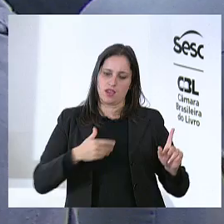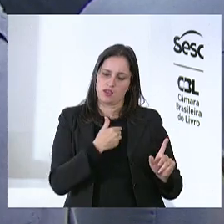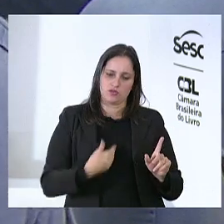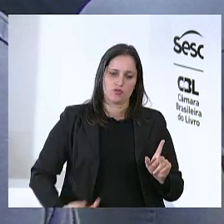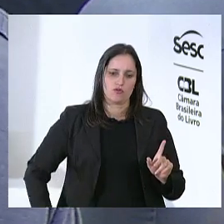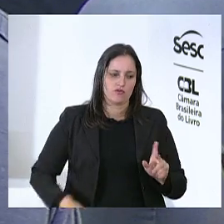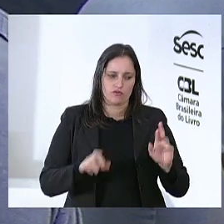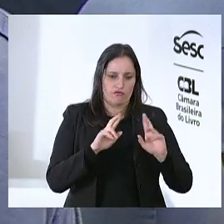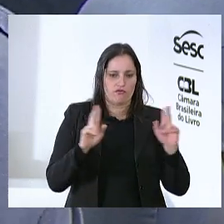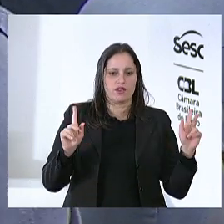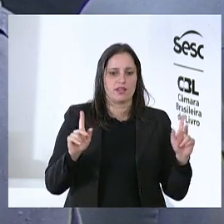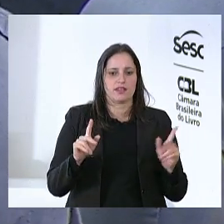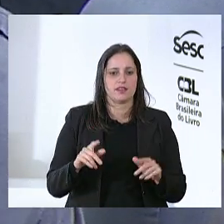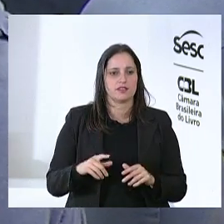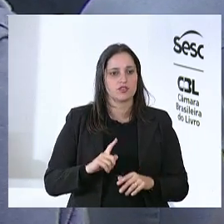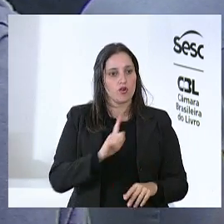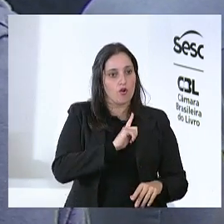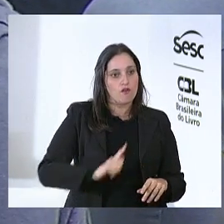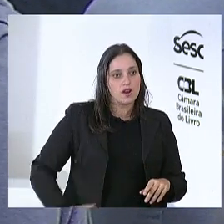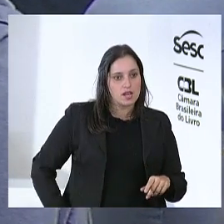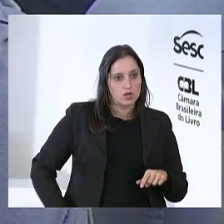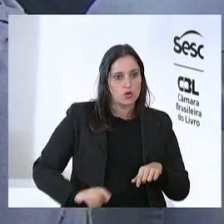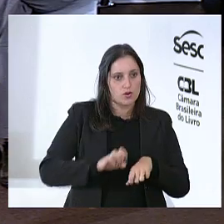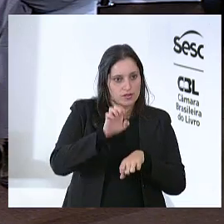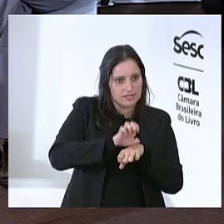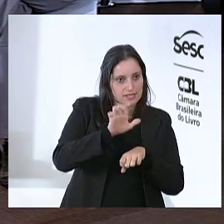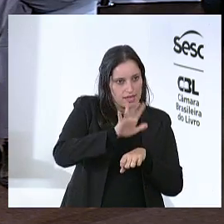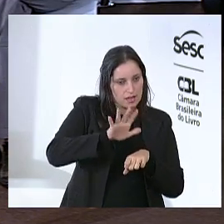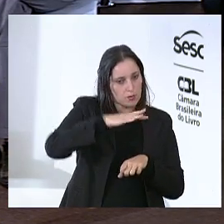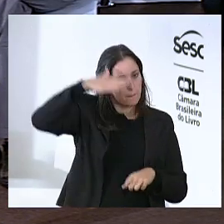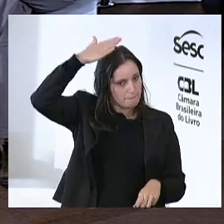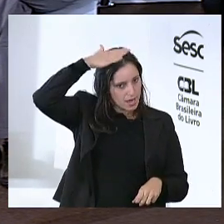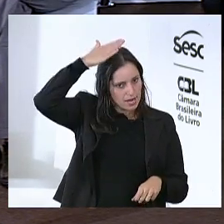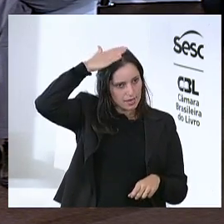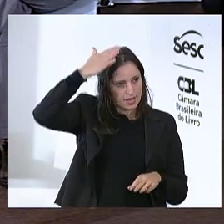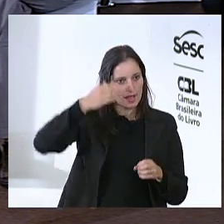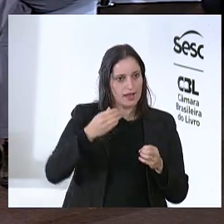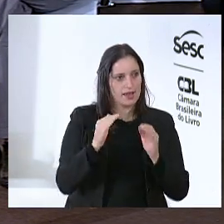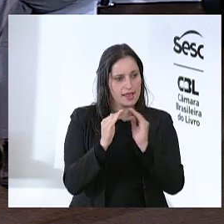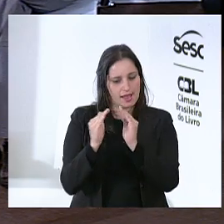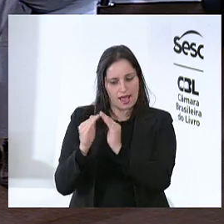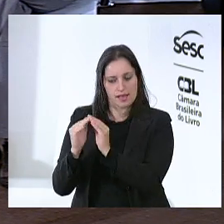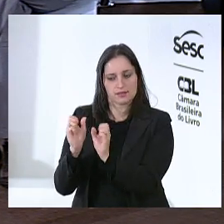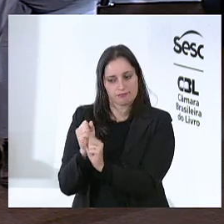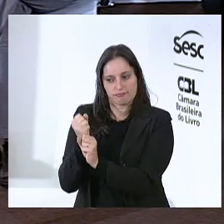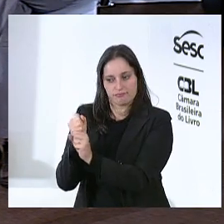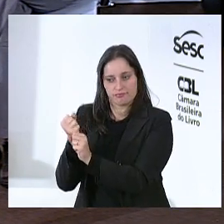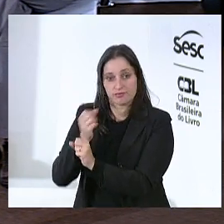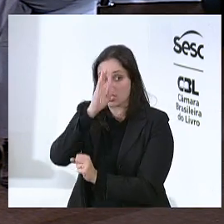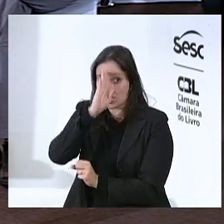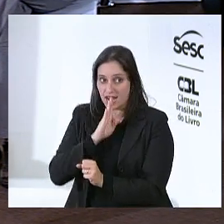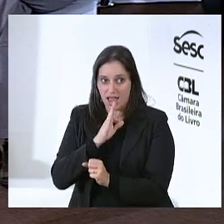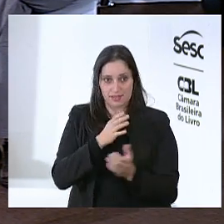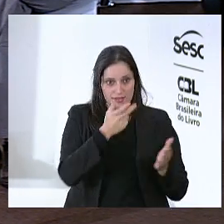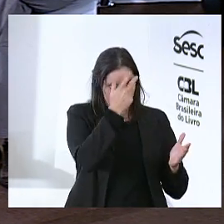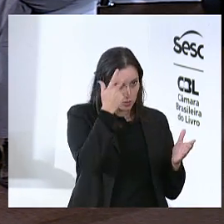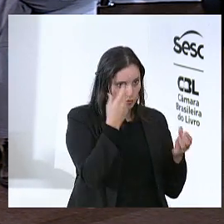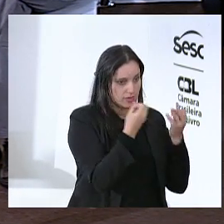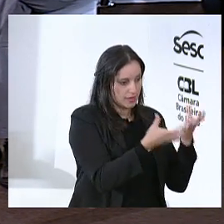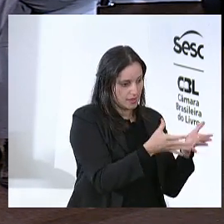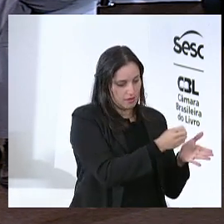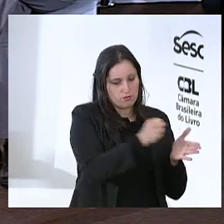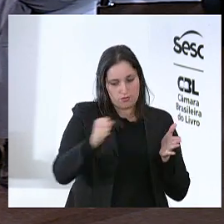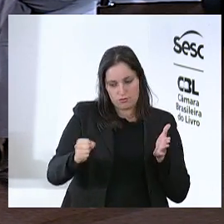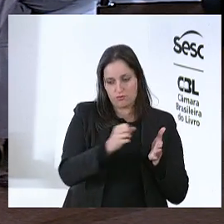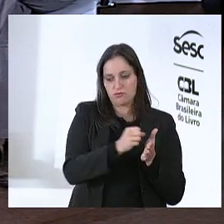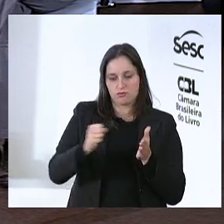que inclusive deu casas para quem era da FEB, quer dizer, toda uma movimentação para isso daí.